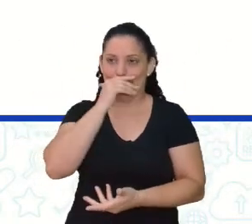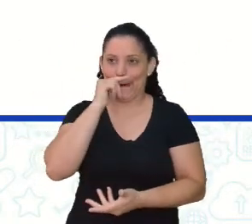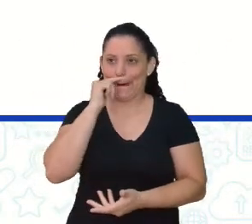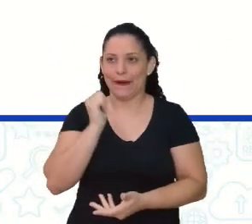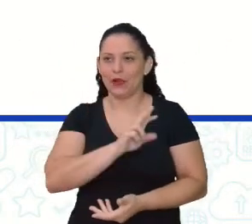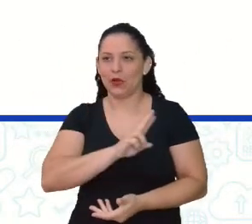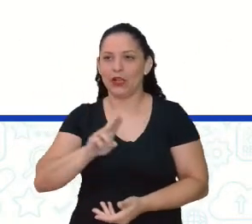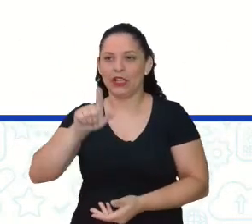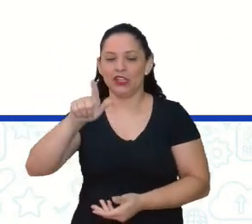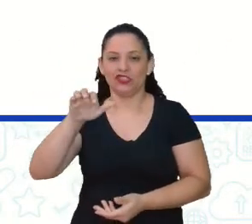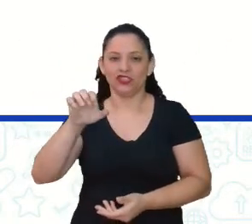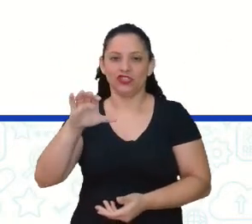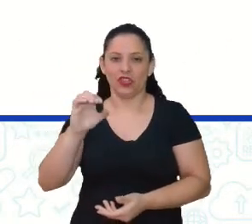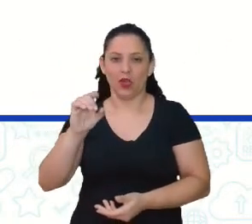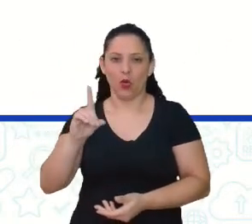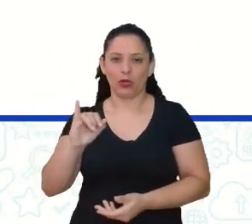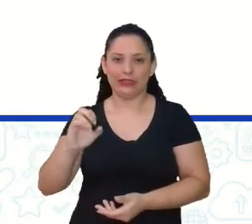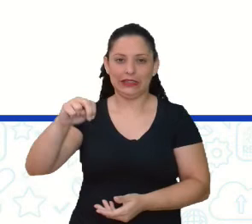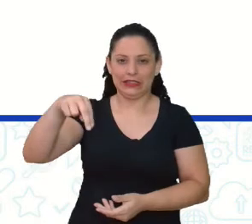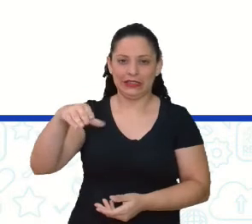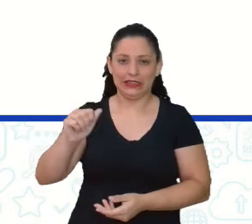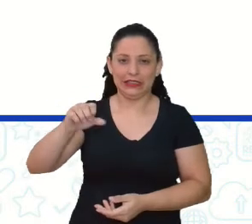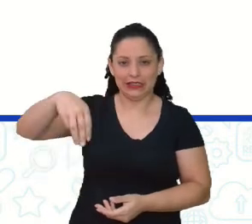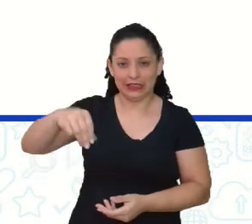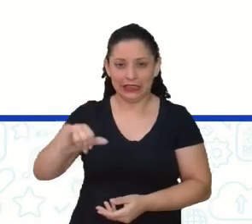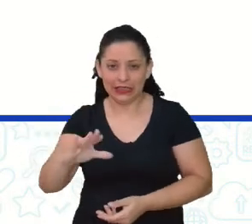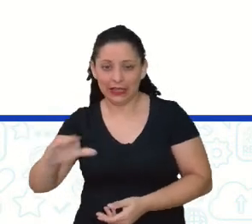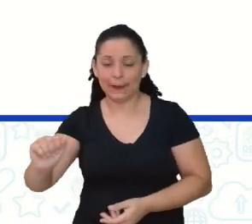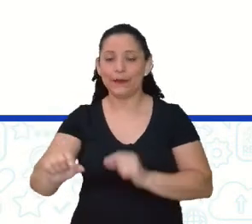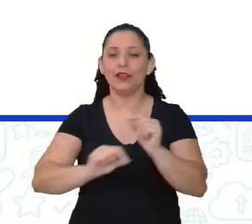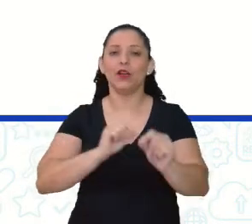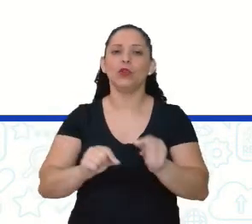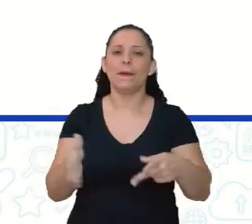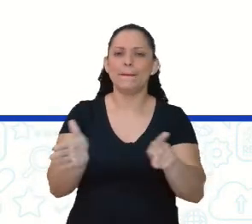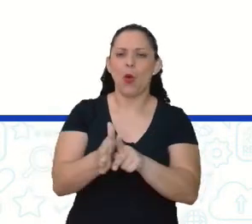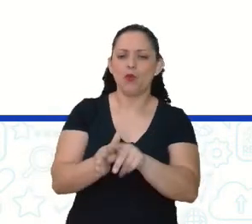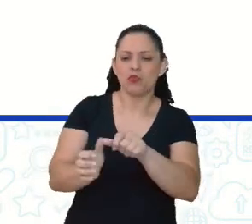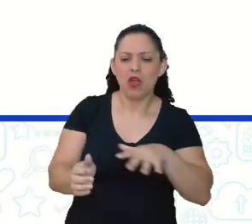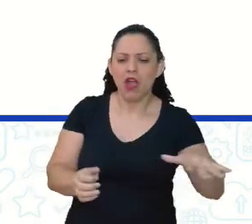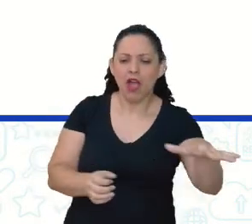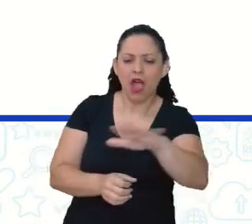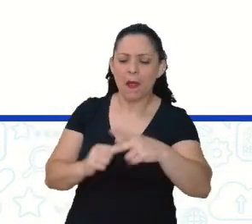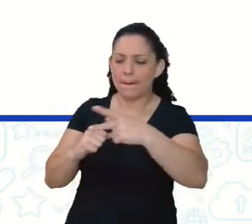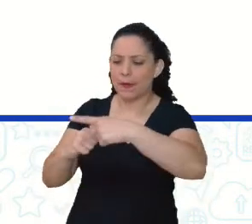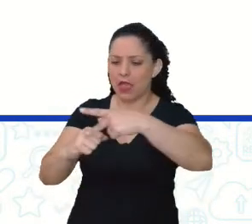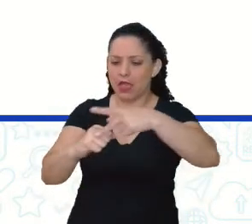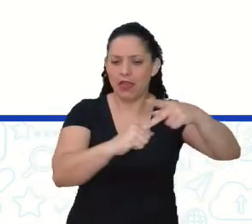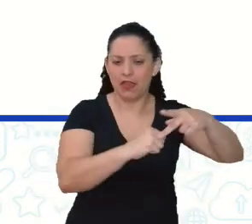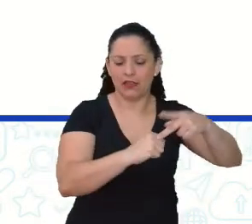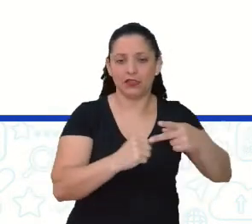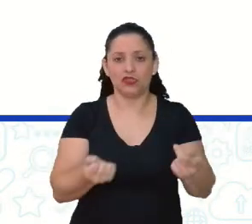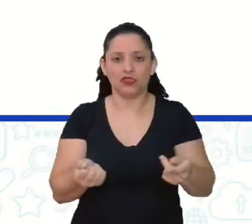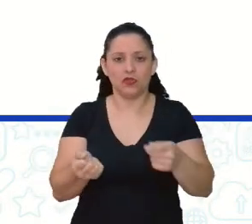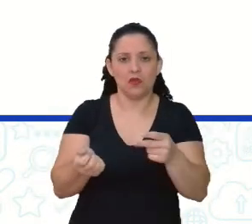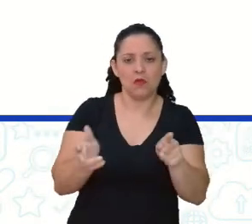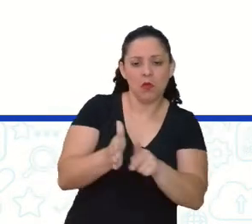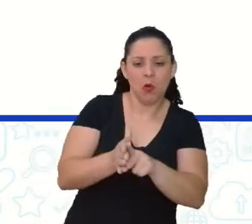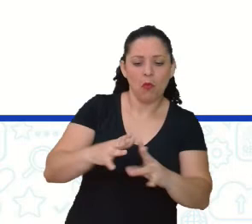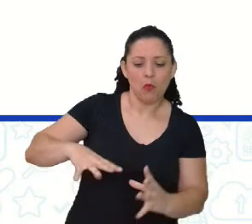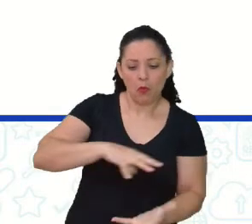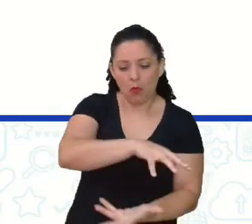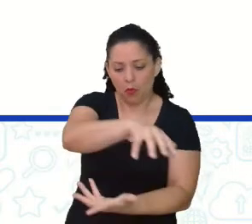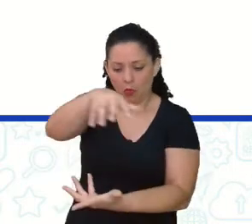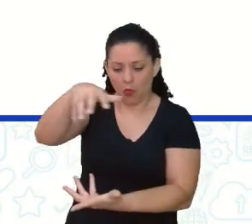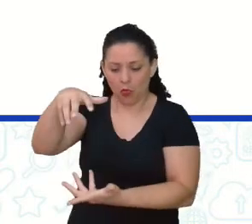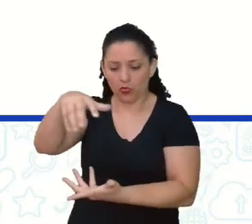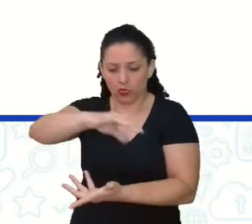está incluindo aí a parte de rochas, né, de constituição do planeta, tá certo? Onde é que a gente